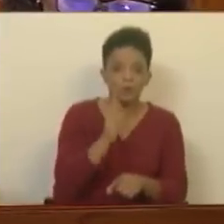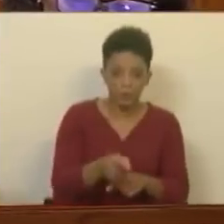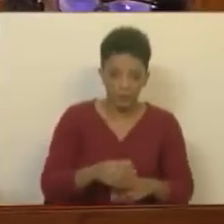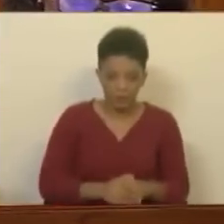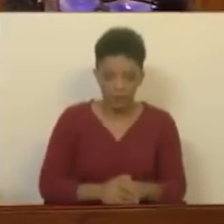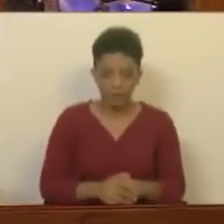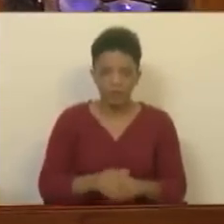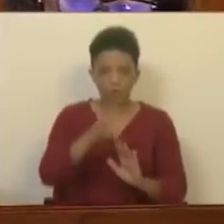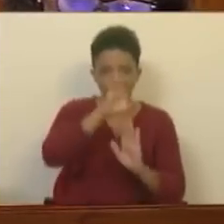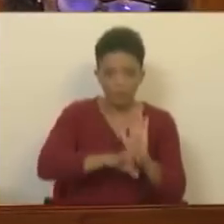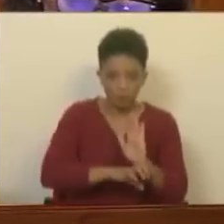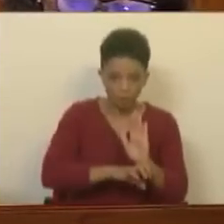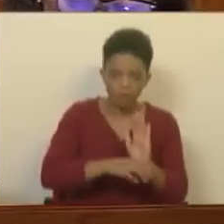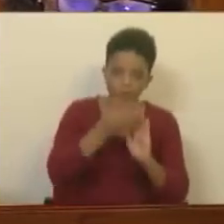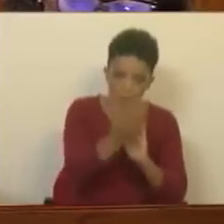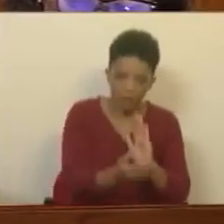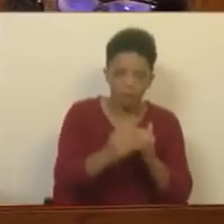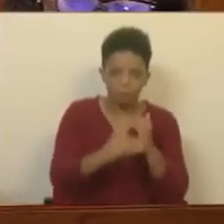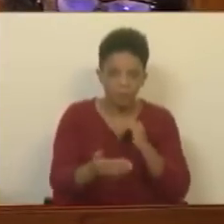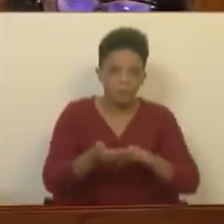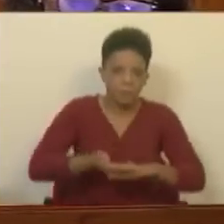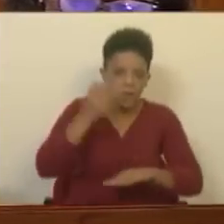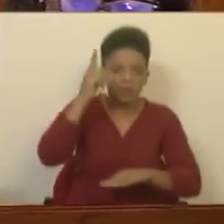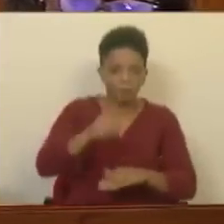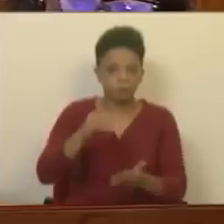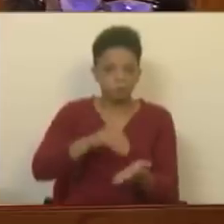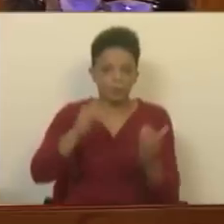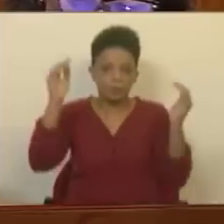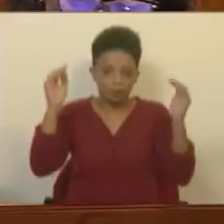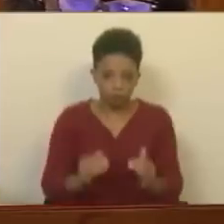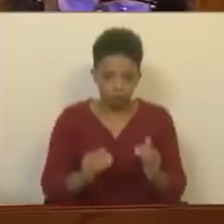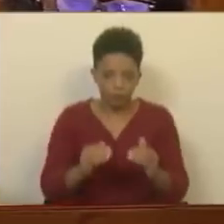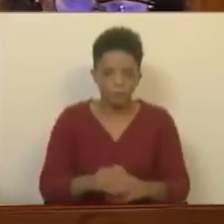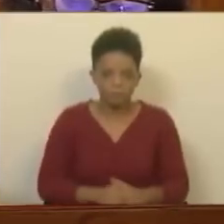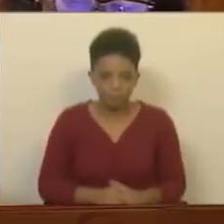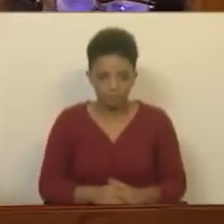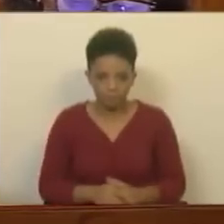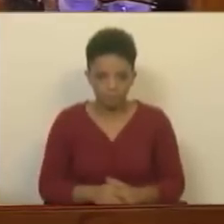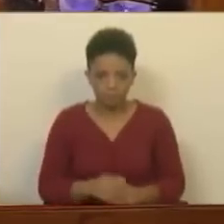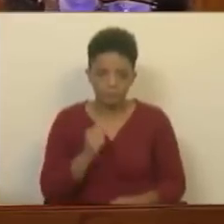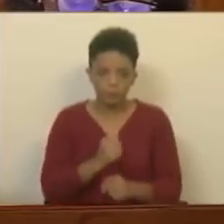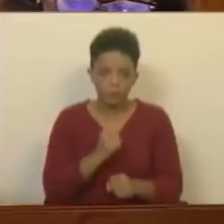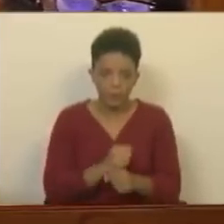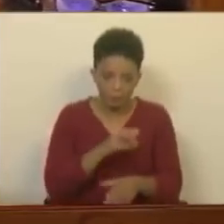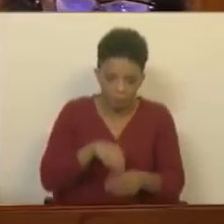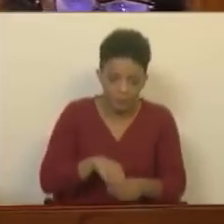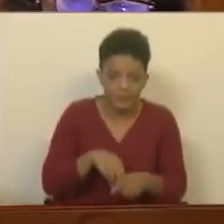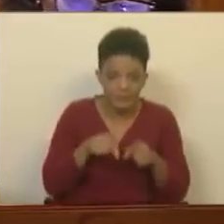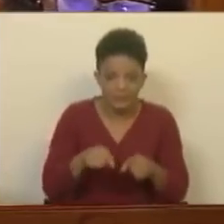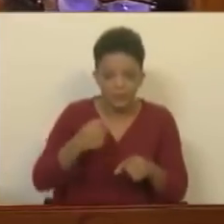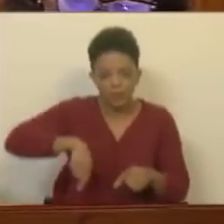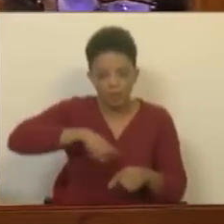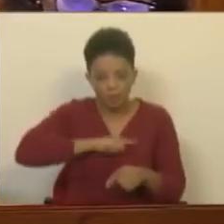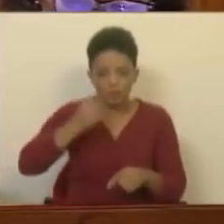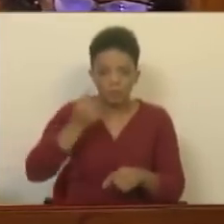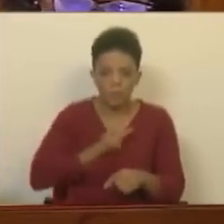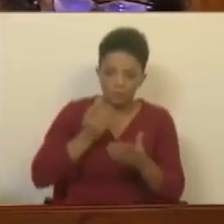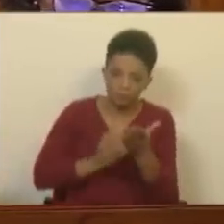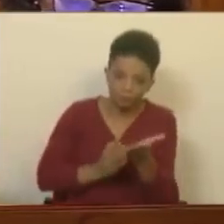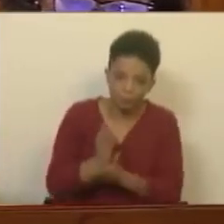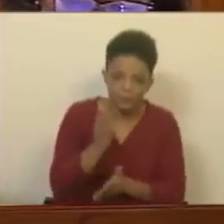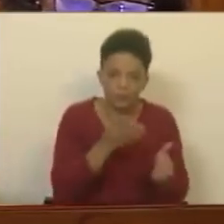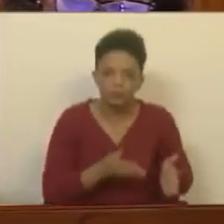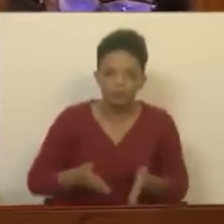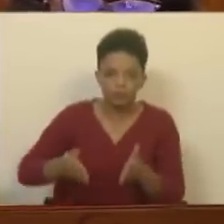há menos precariedade há mais estabilidade e a menor pobreza no no trabalho e é assim que nós temos de prosseguir